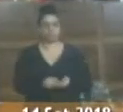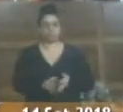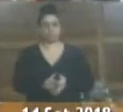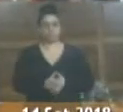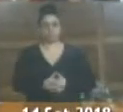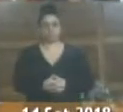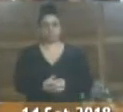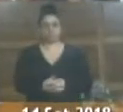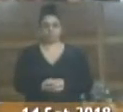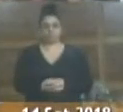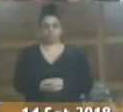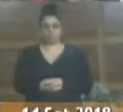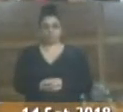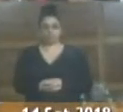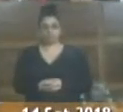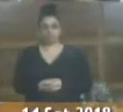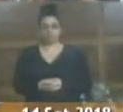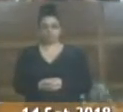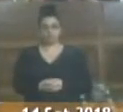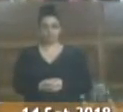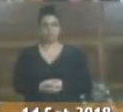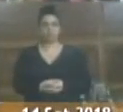Obrigado, Amanda.